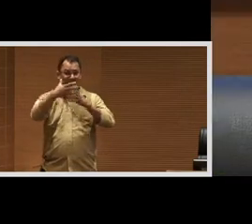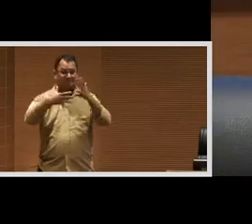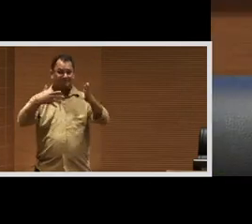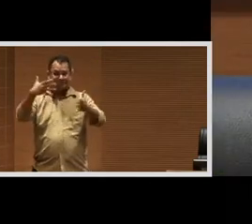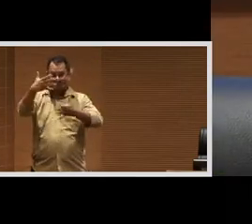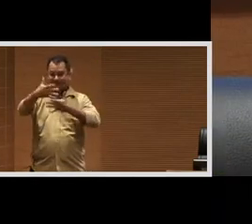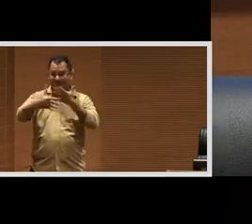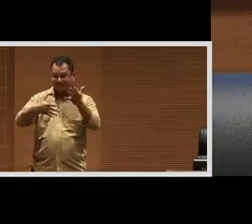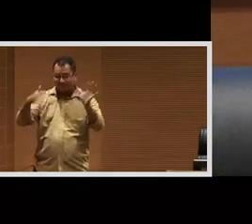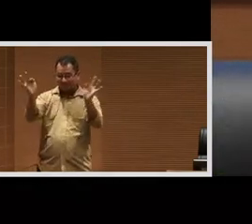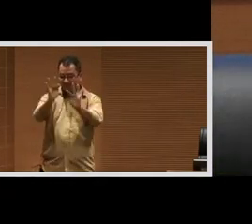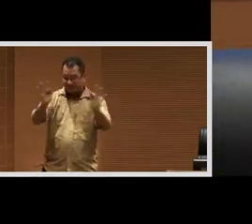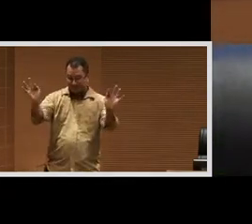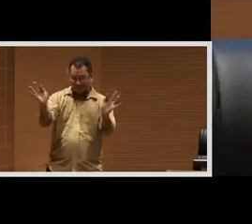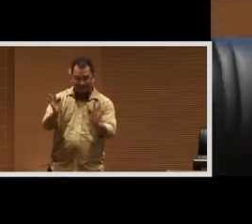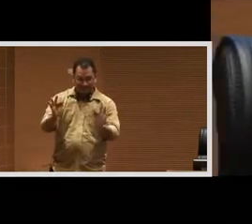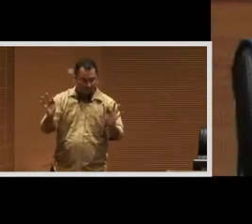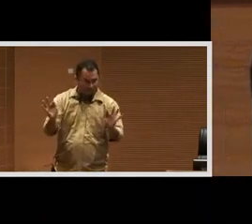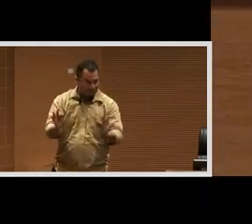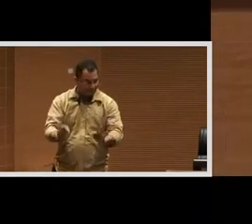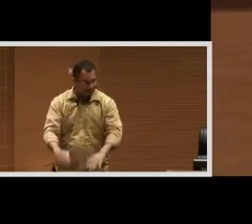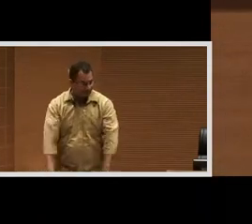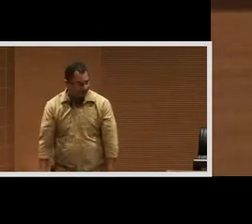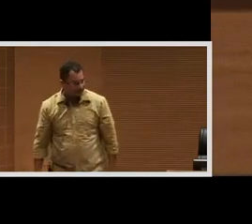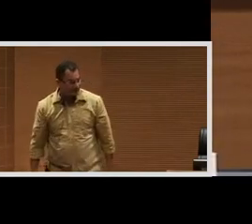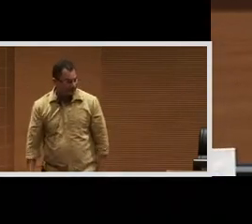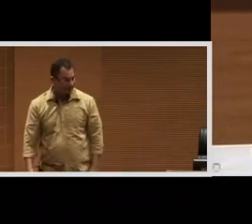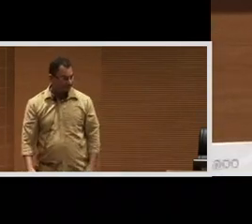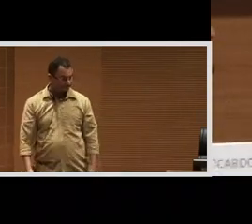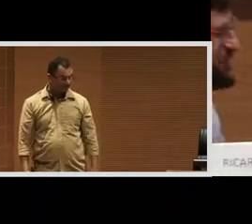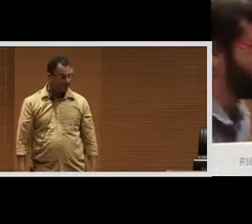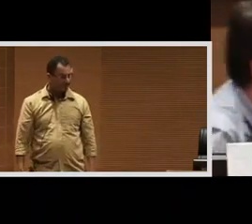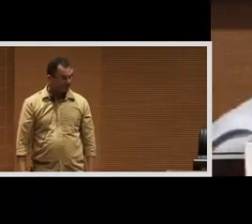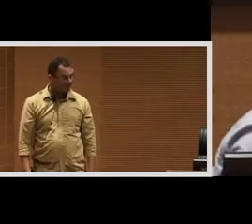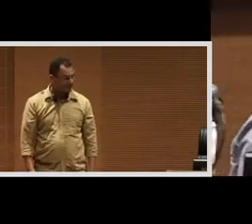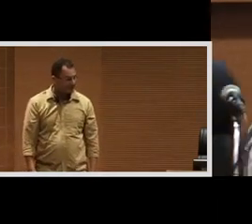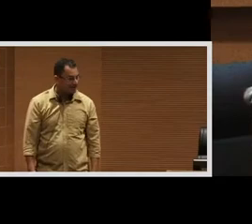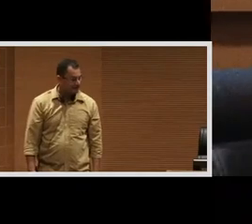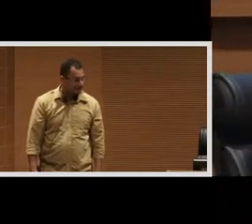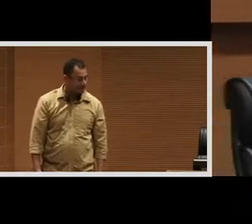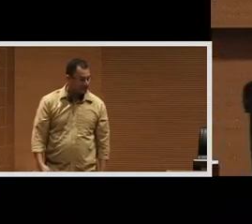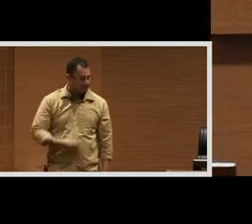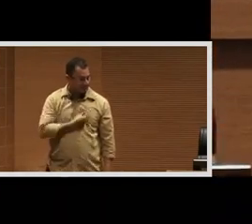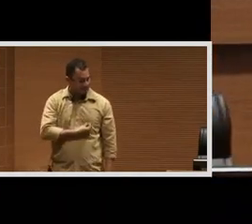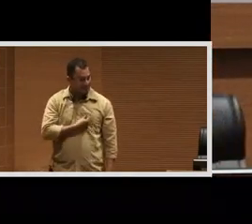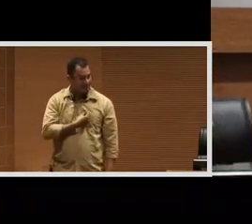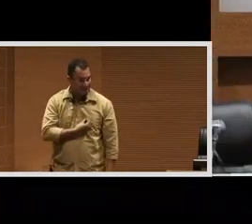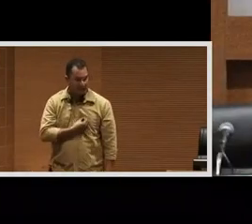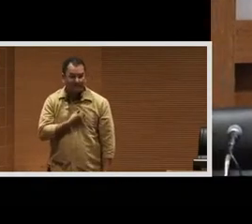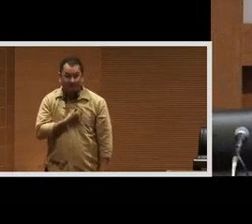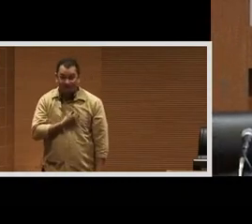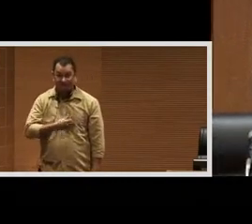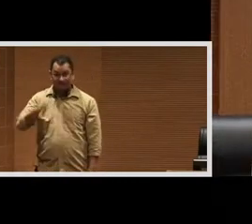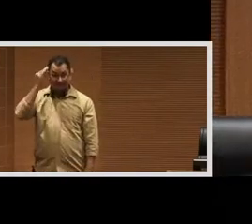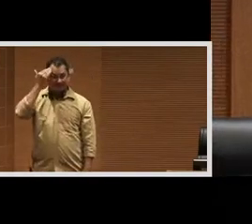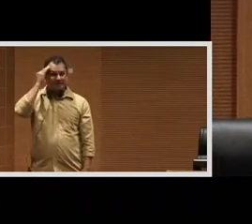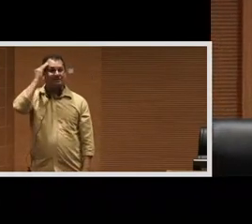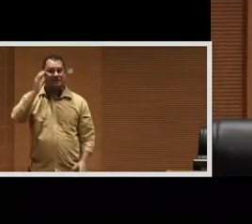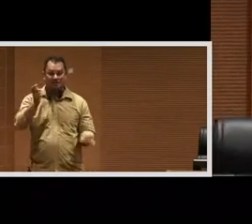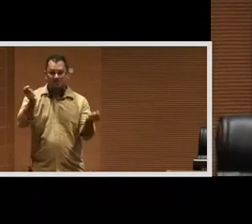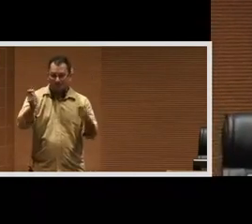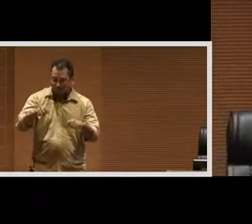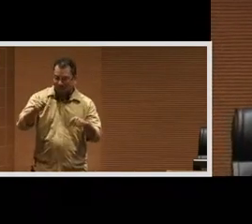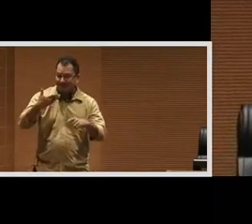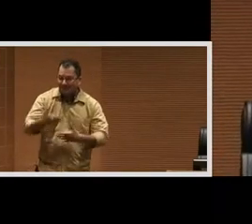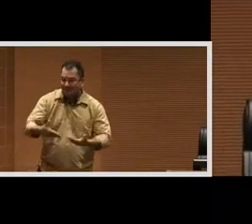um eterno aprendiz. Ah, meu Deus, eu sei que a vida devia ser bem melhor e